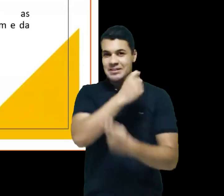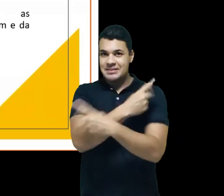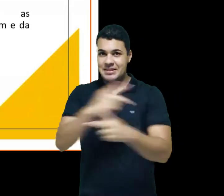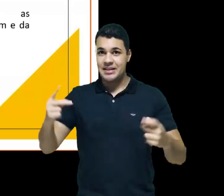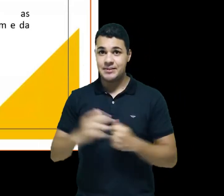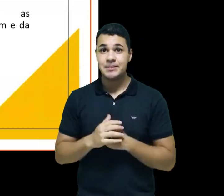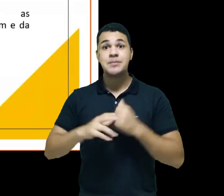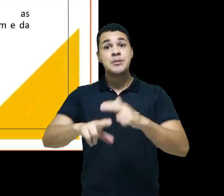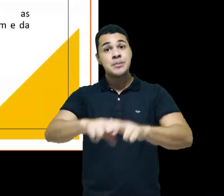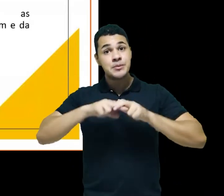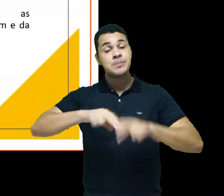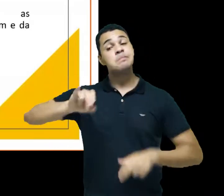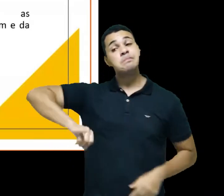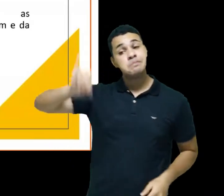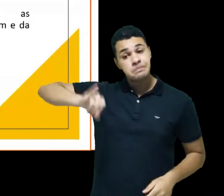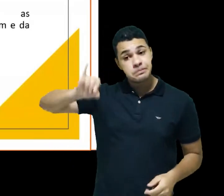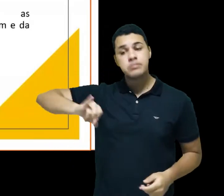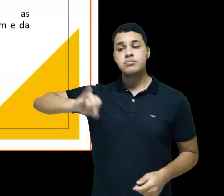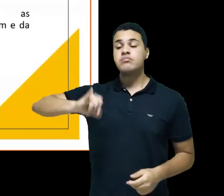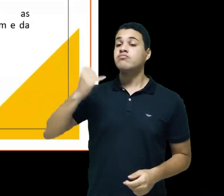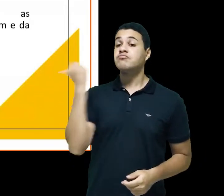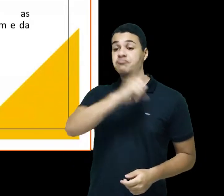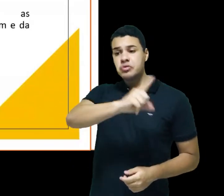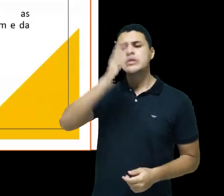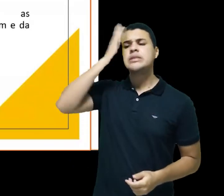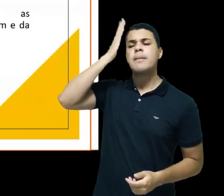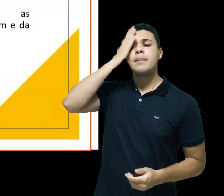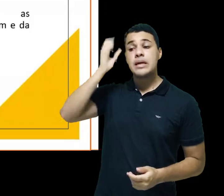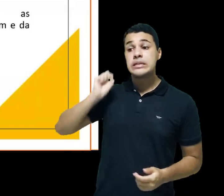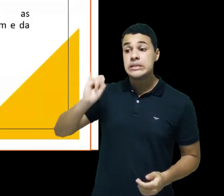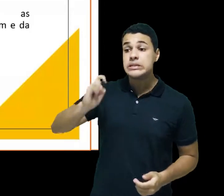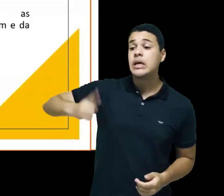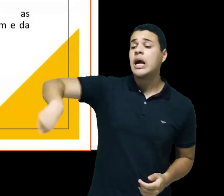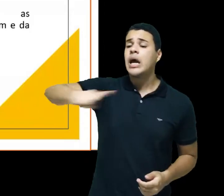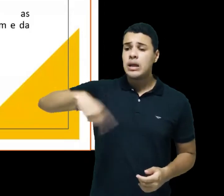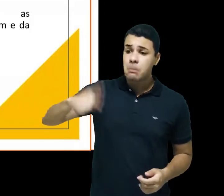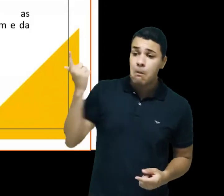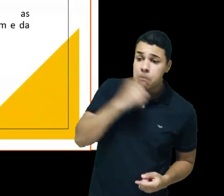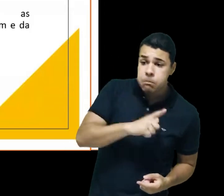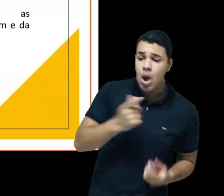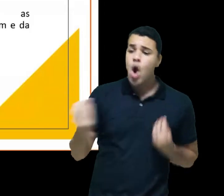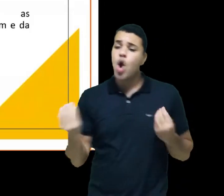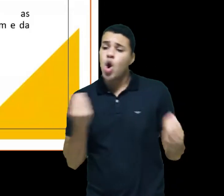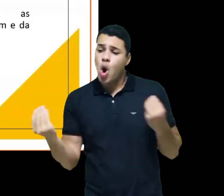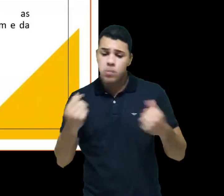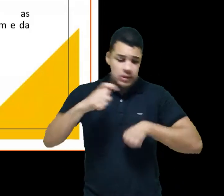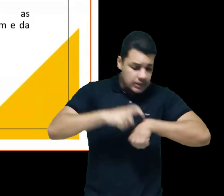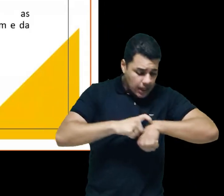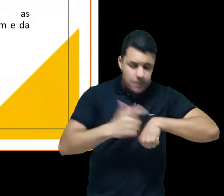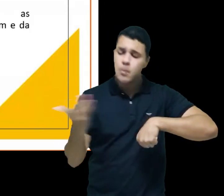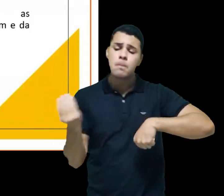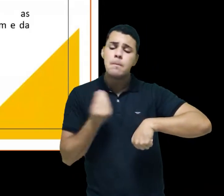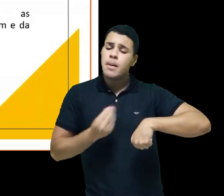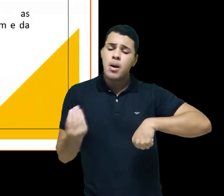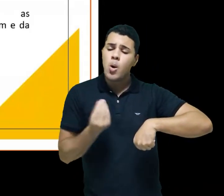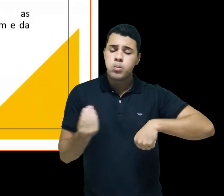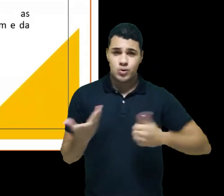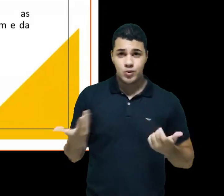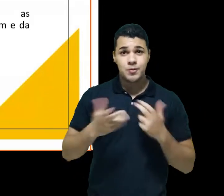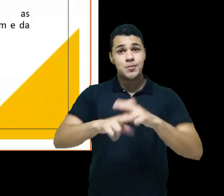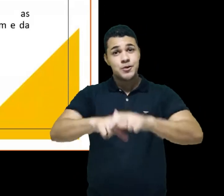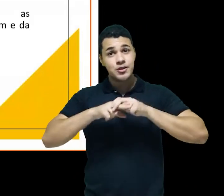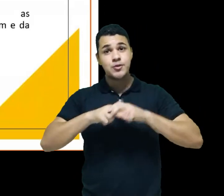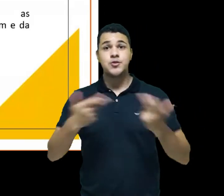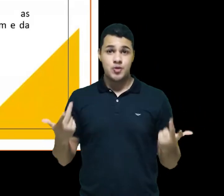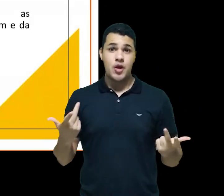crianças. É preciso também ter consciência das expectativas que podemos ter com o trabalho com crianças.